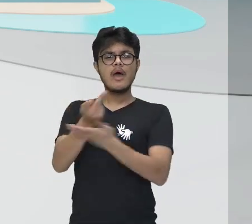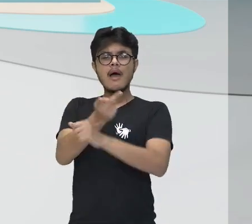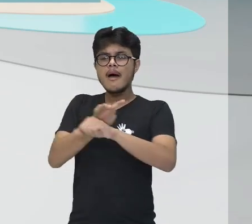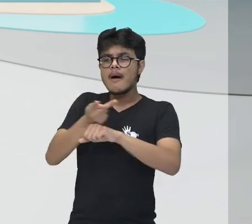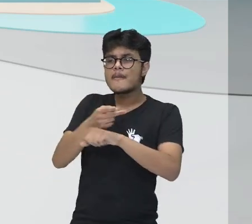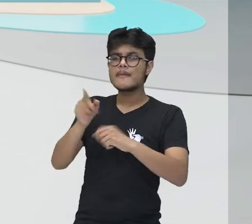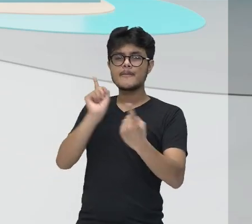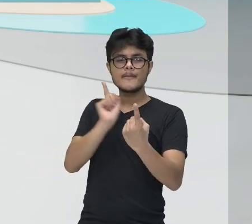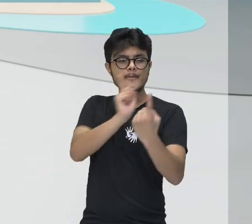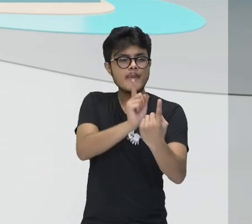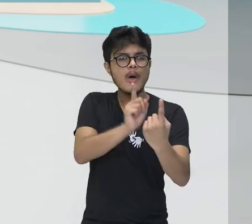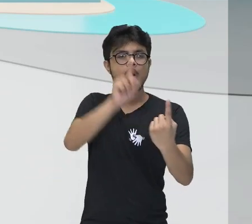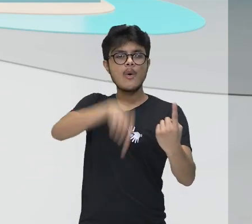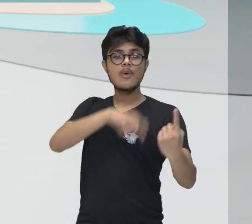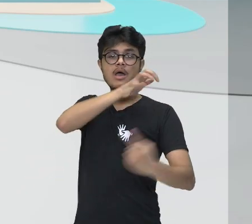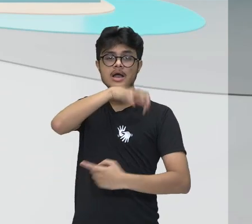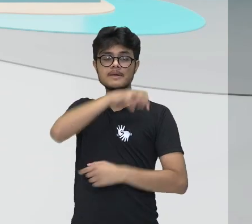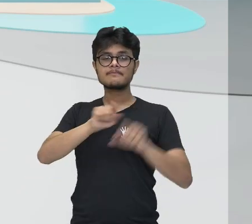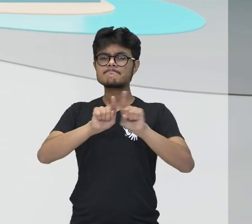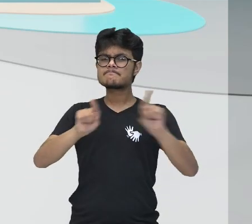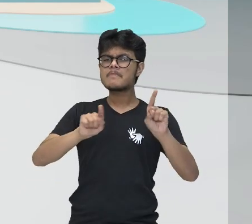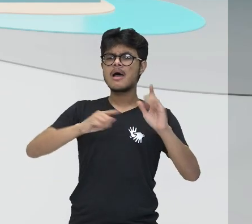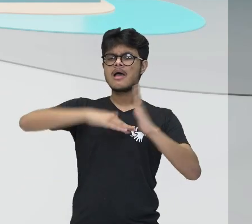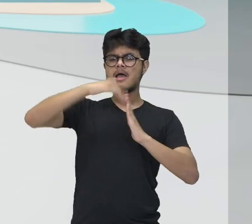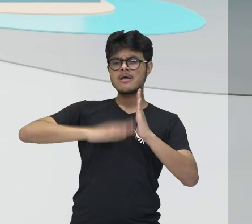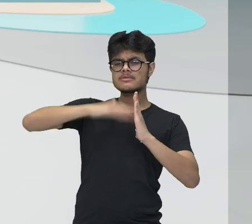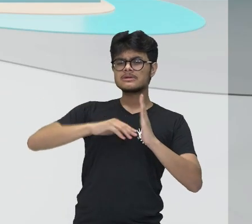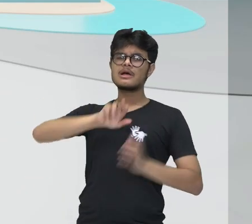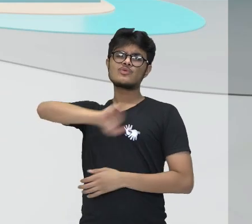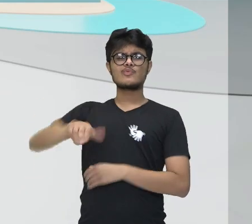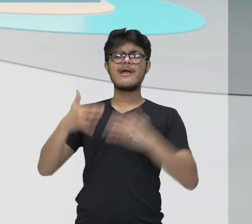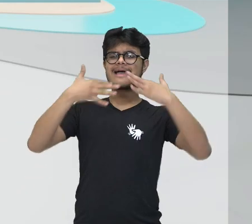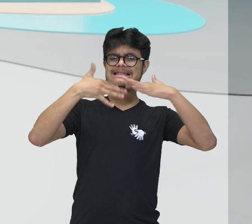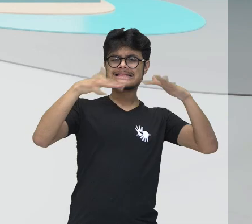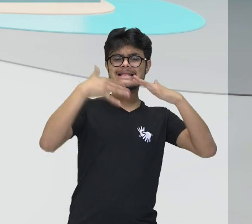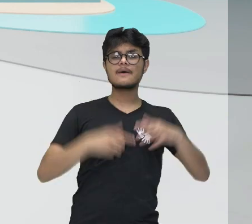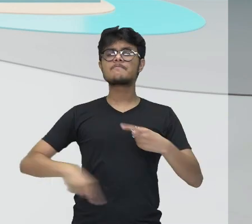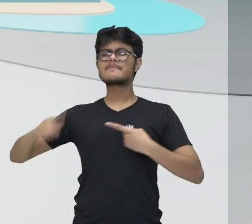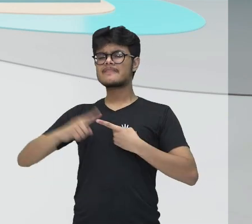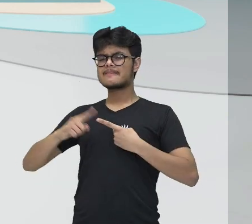em desenhos esquemáticos e não de forma naturalista.